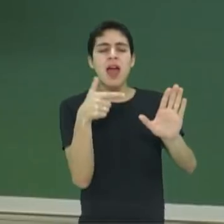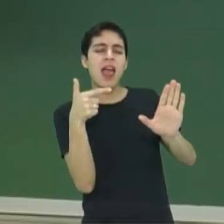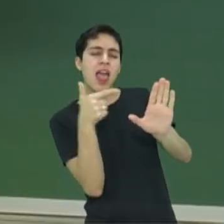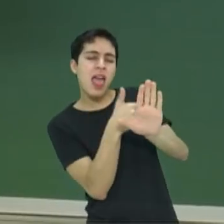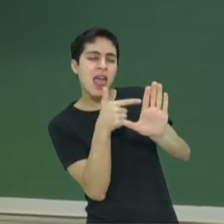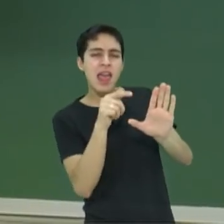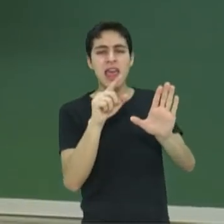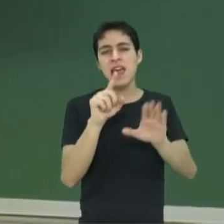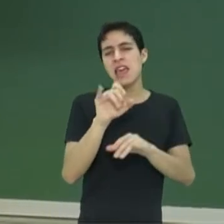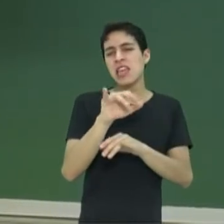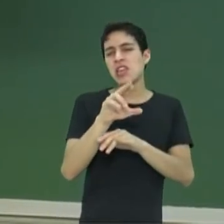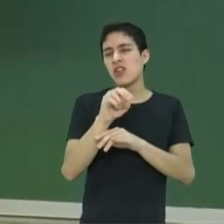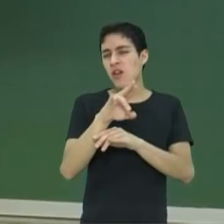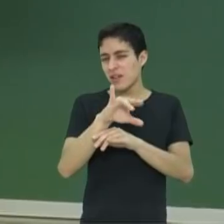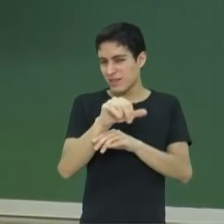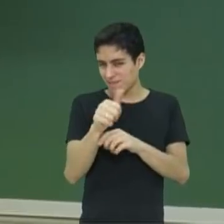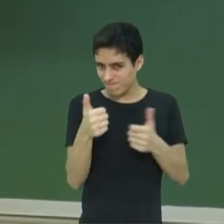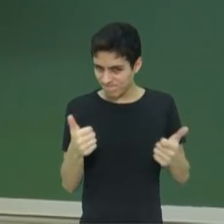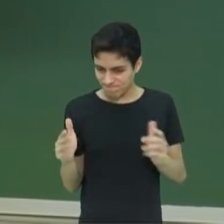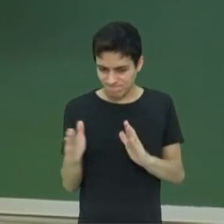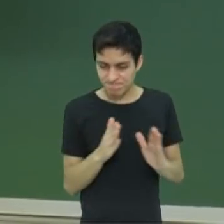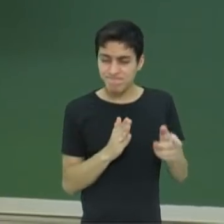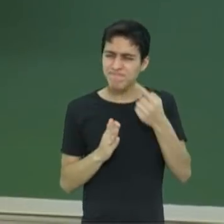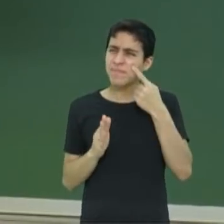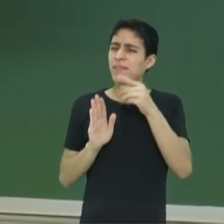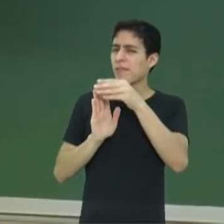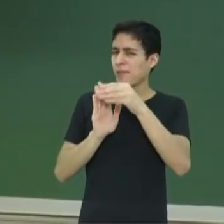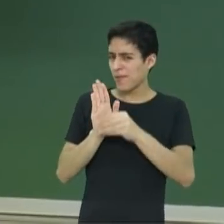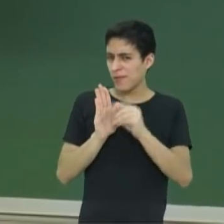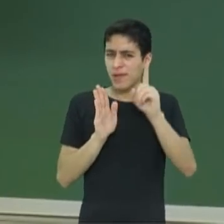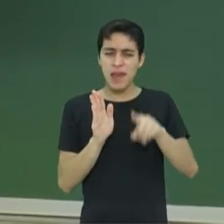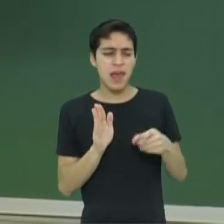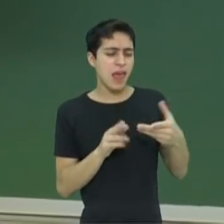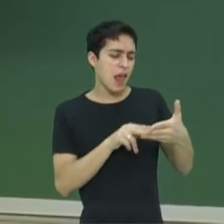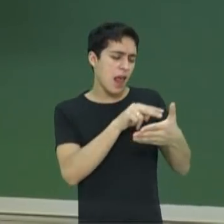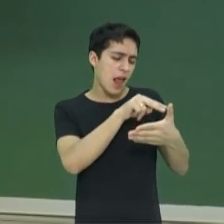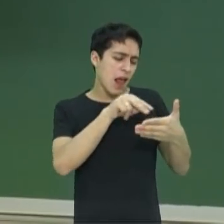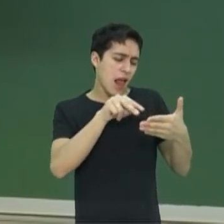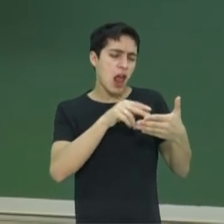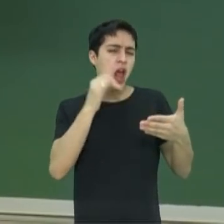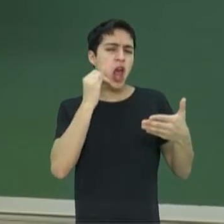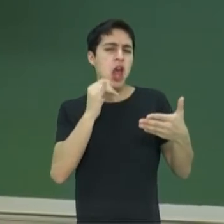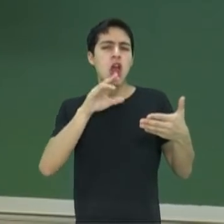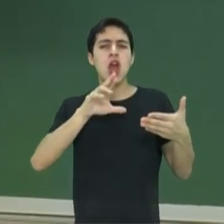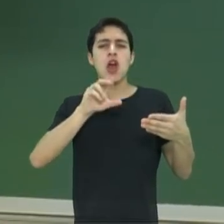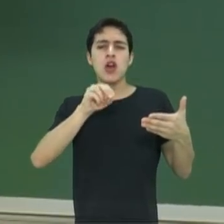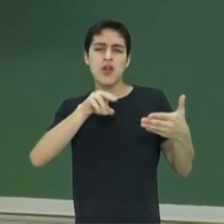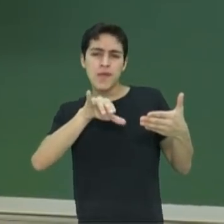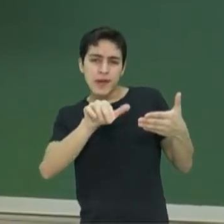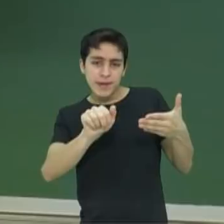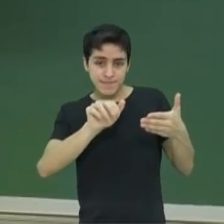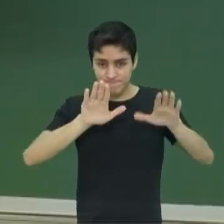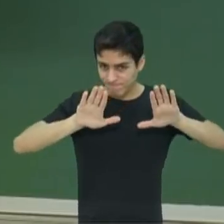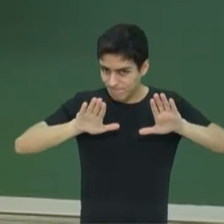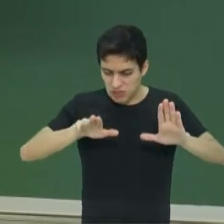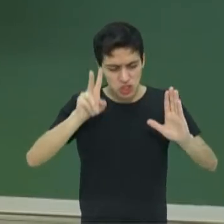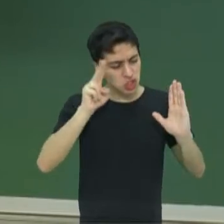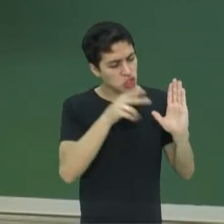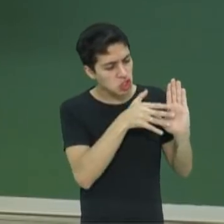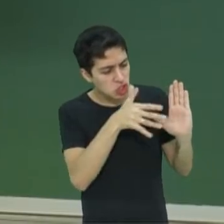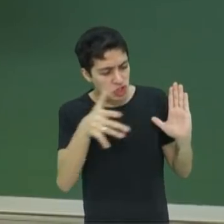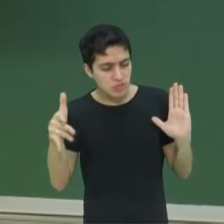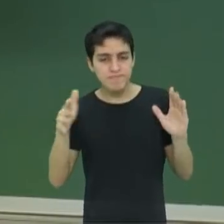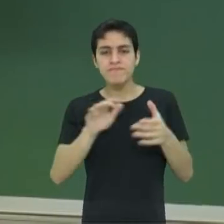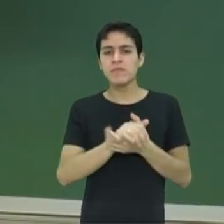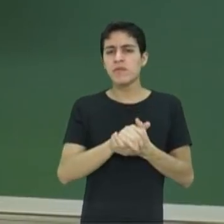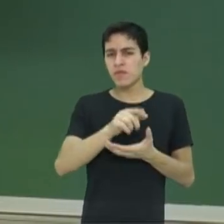A princípio, você já viu, o nosso conteúdo é crônica, já adiantei, falei 2 vezes já essa palavra, mas você já leu uma